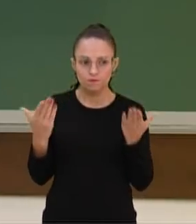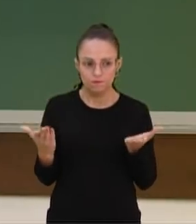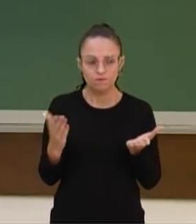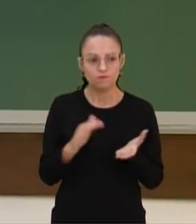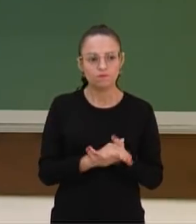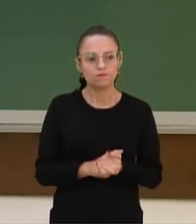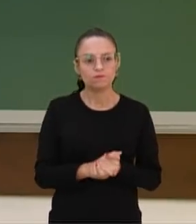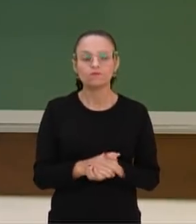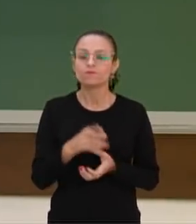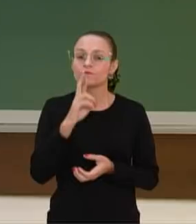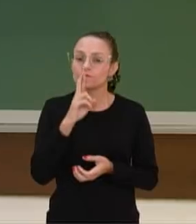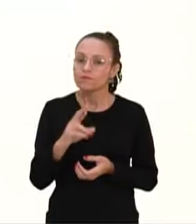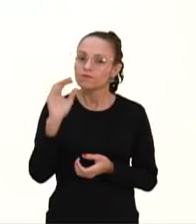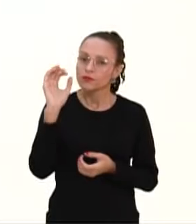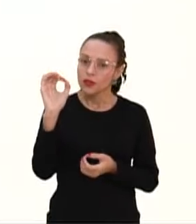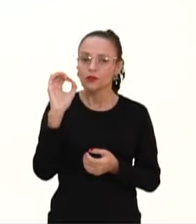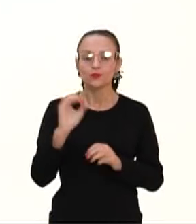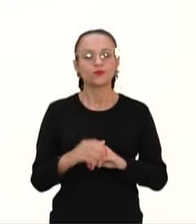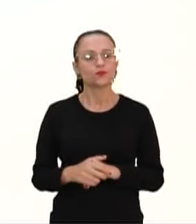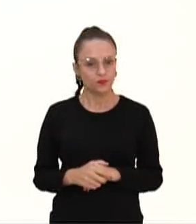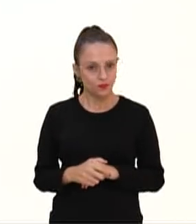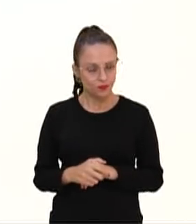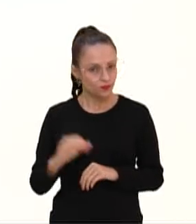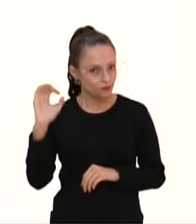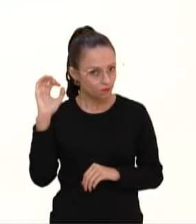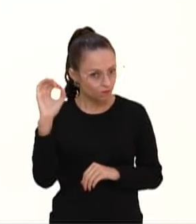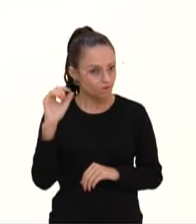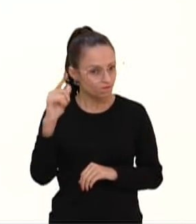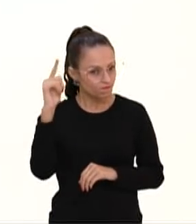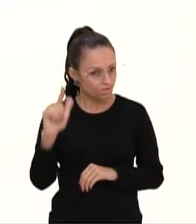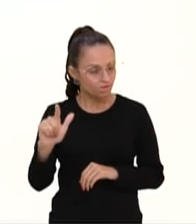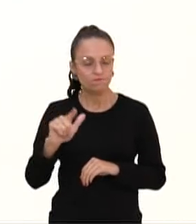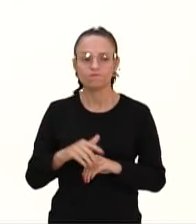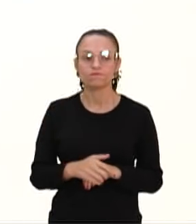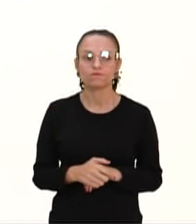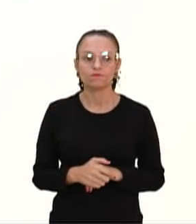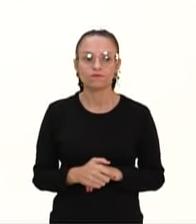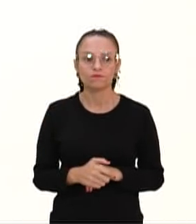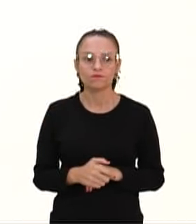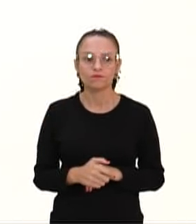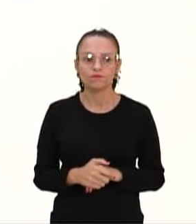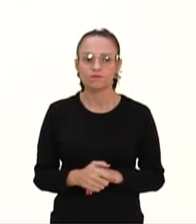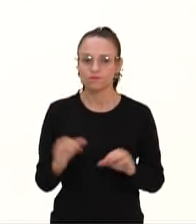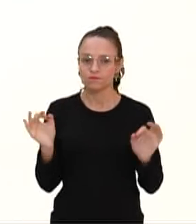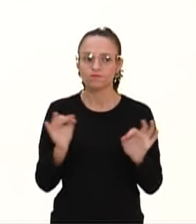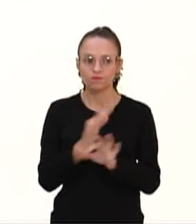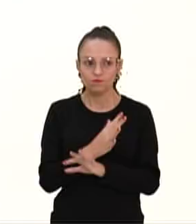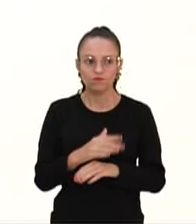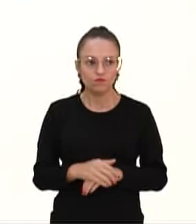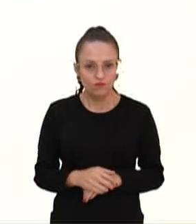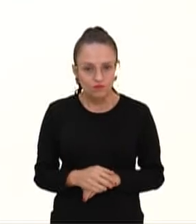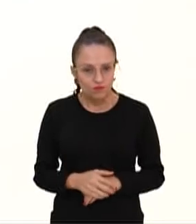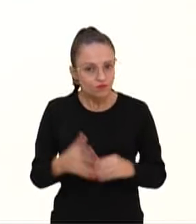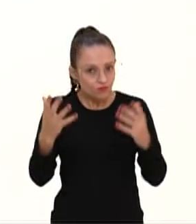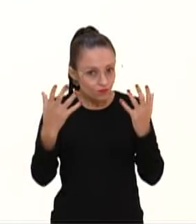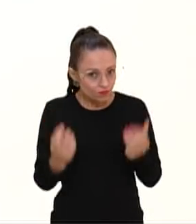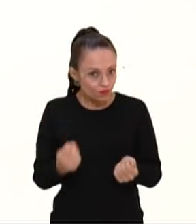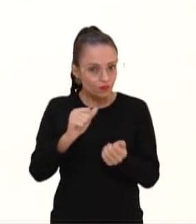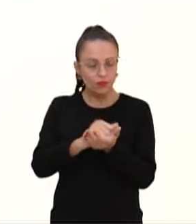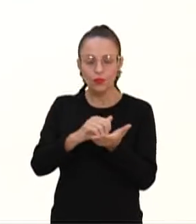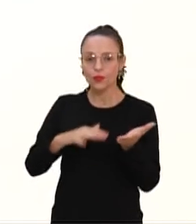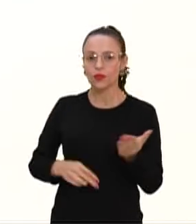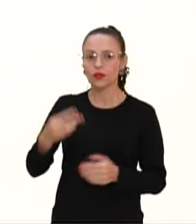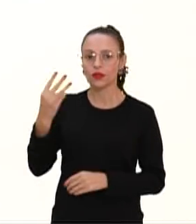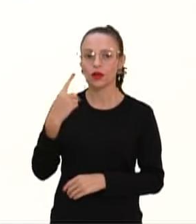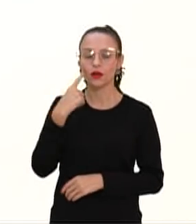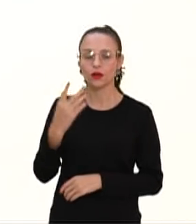novo, resposta 0. 0 novamente. Exercício resolvido. Vamos para o exercício 3,